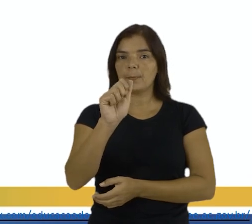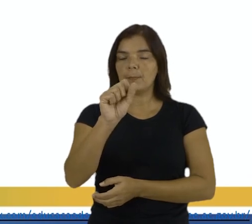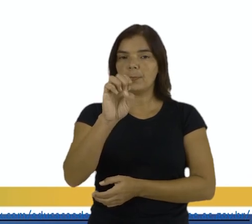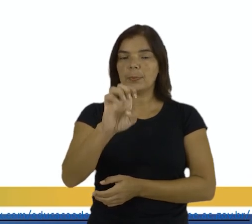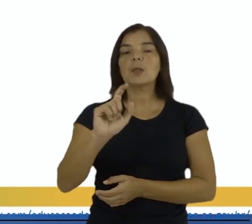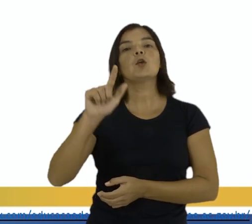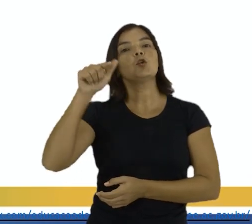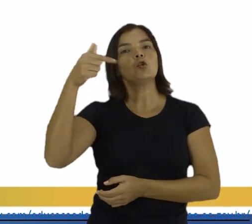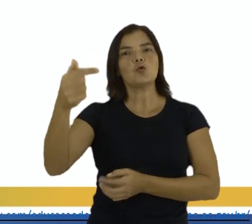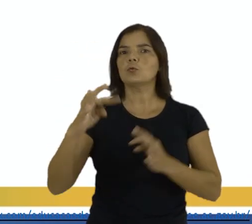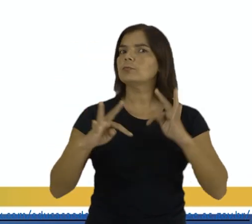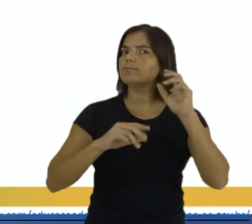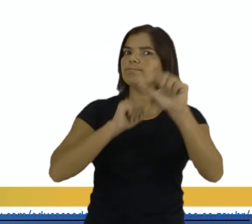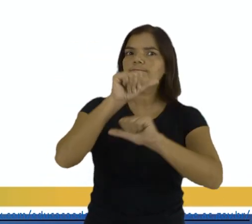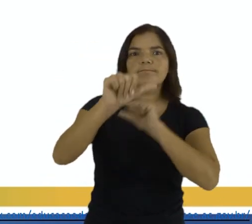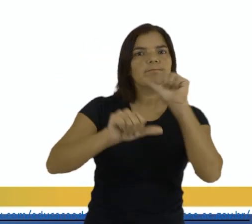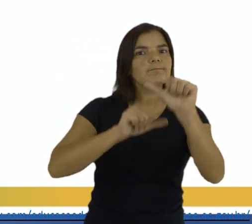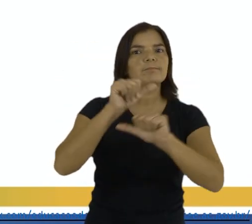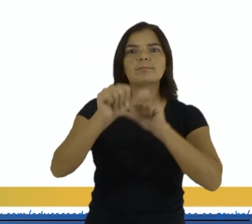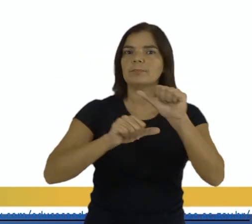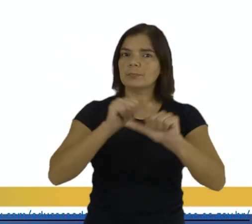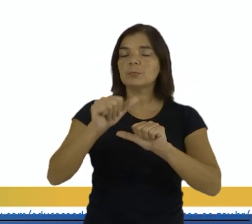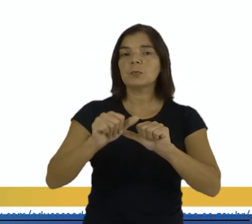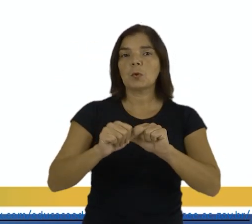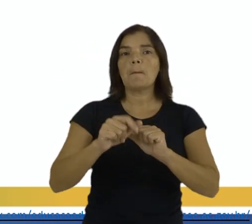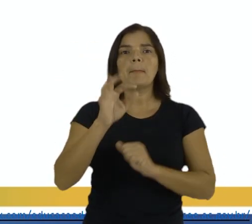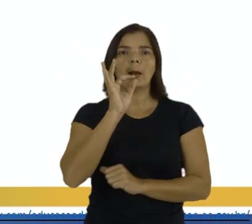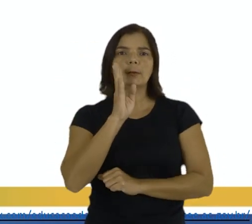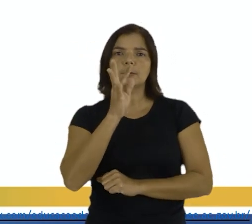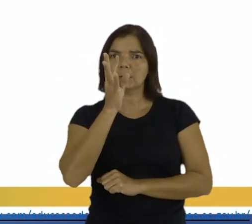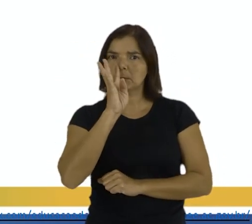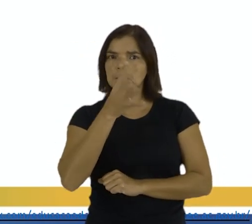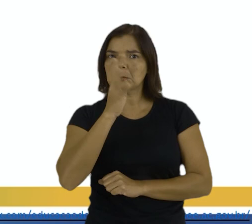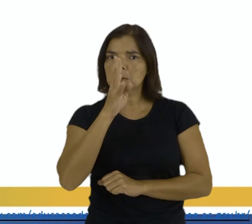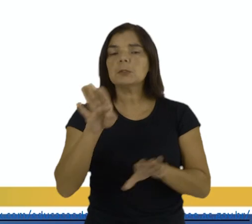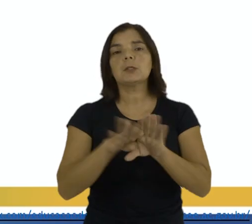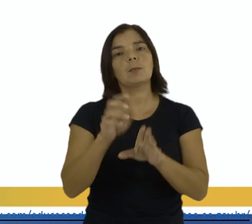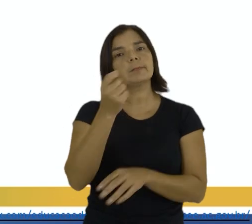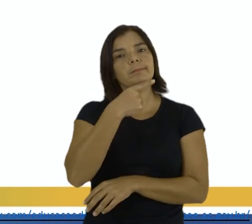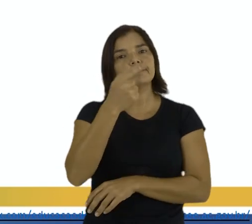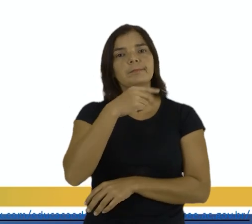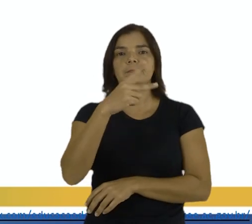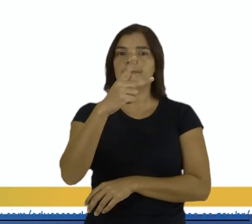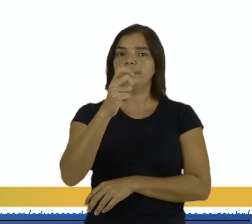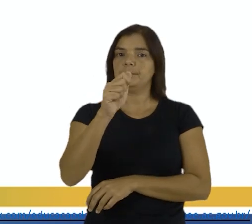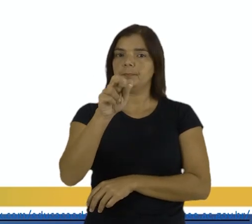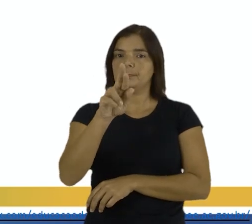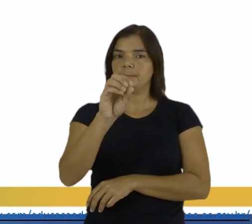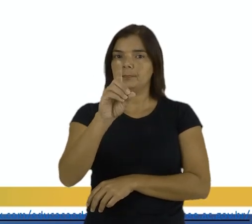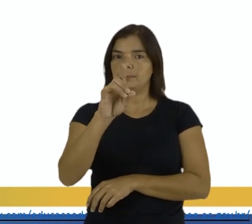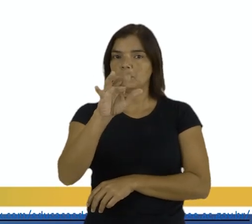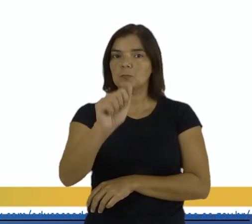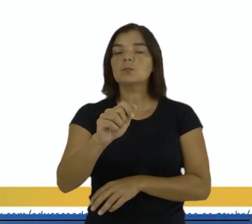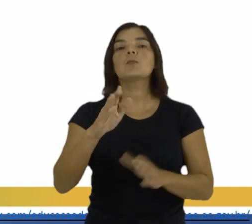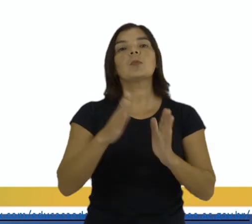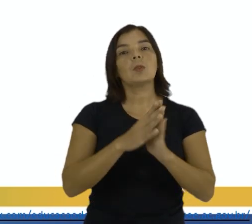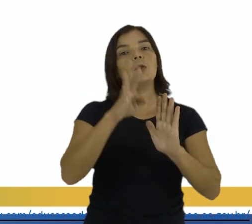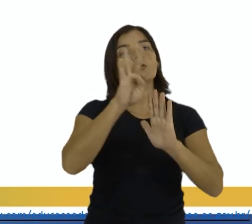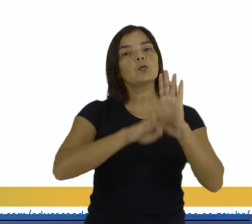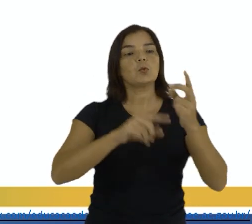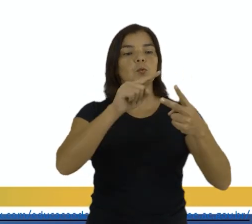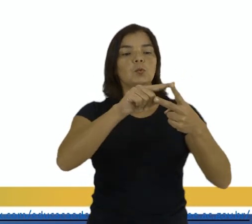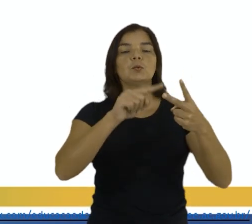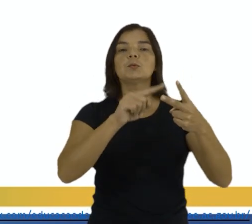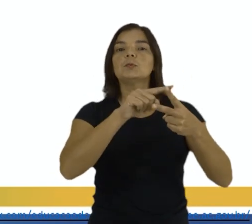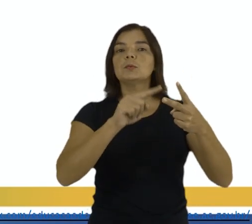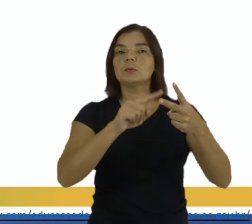podem ser totalmente transformados para um caráter mais crítico e humorístico, que é a paródia. Esses são apenas dois